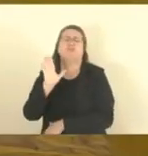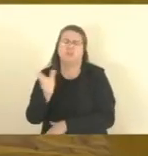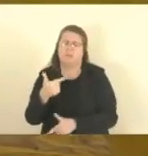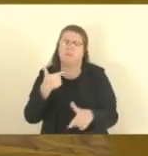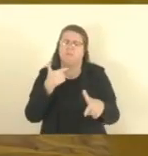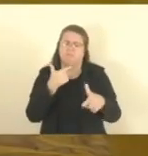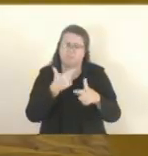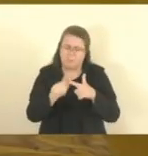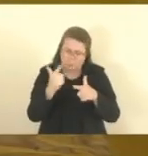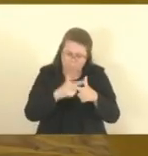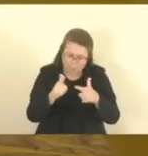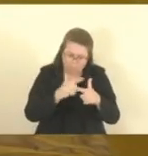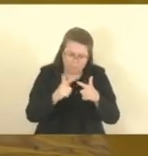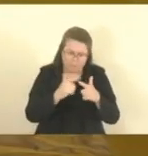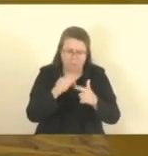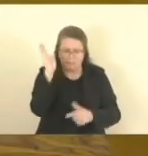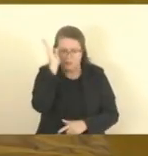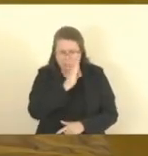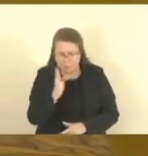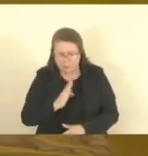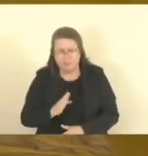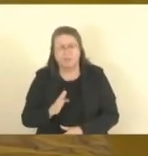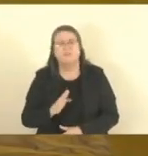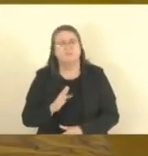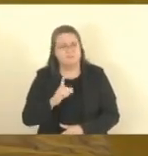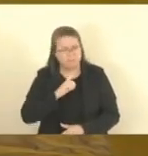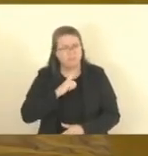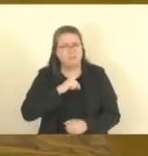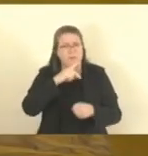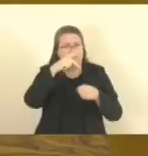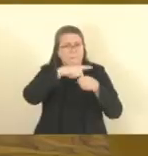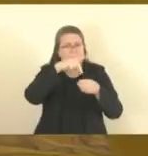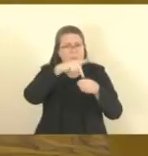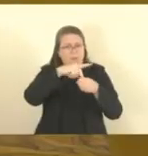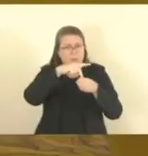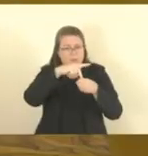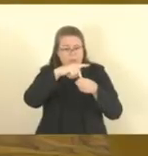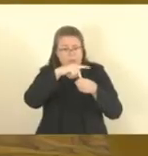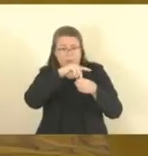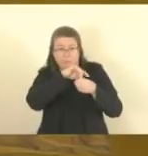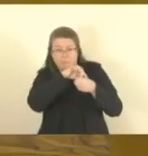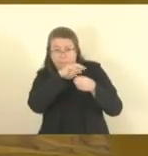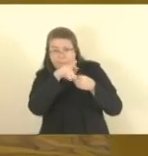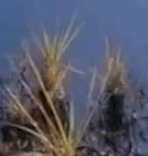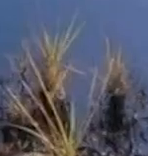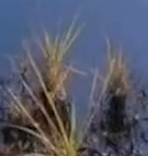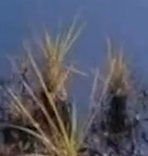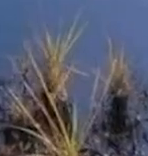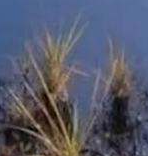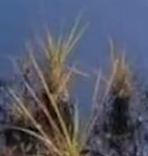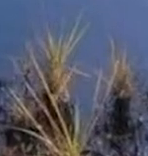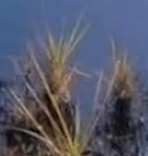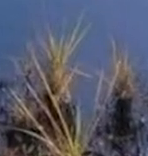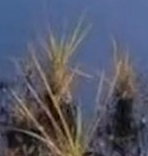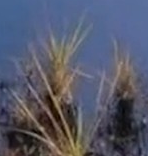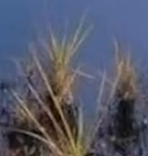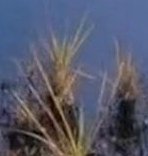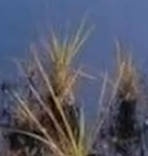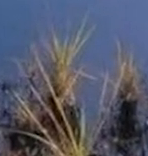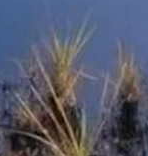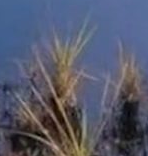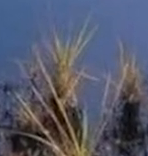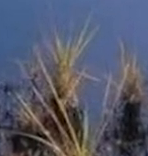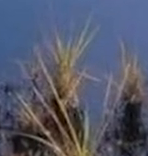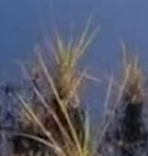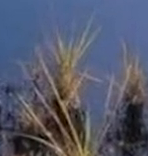abril de 2023, um vazamento de mais de 1.000 barris aqui em